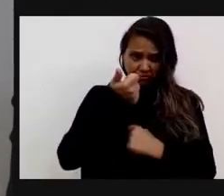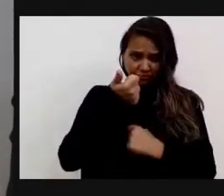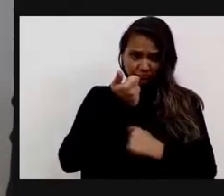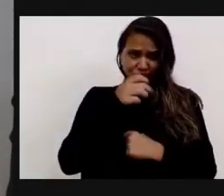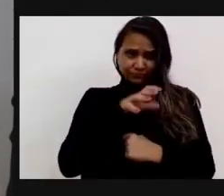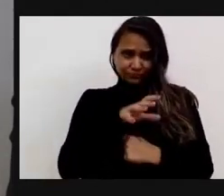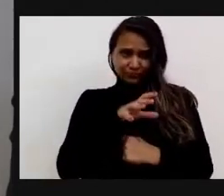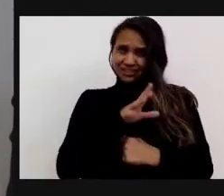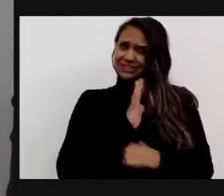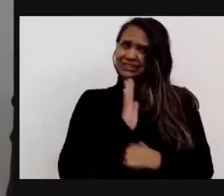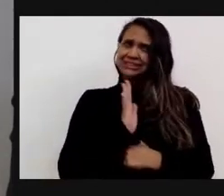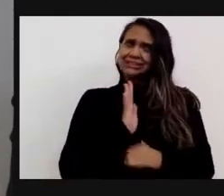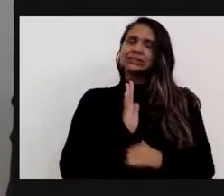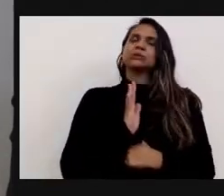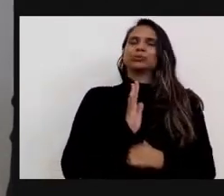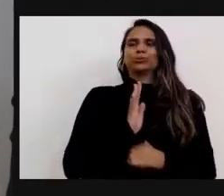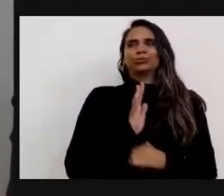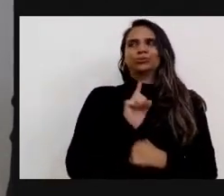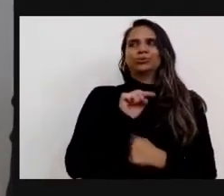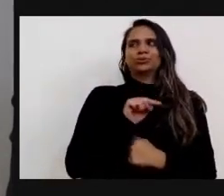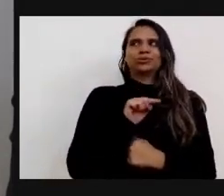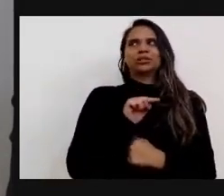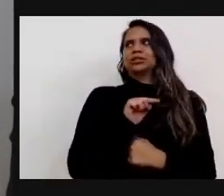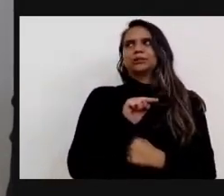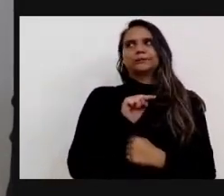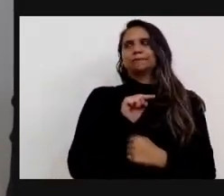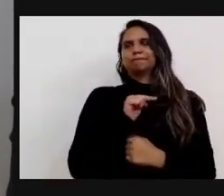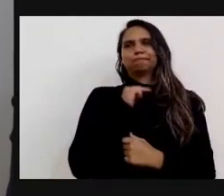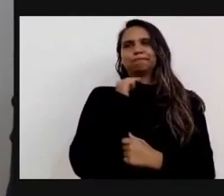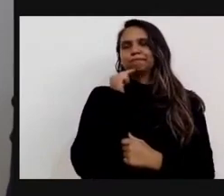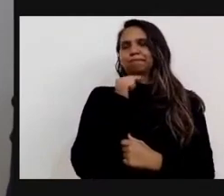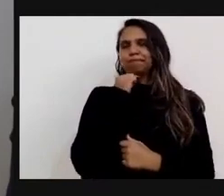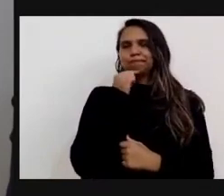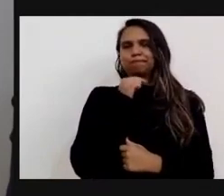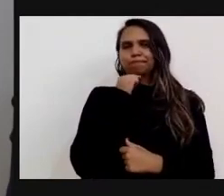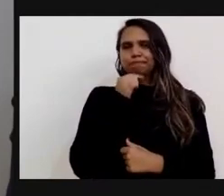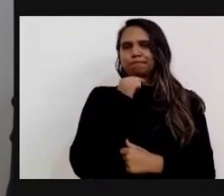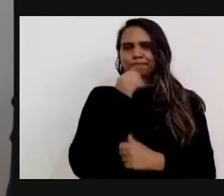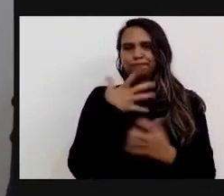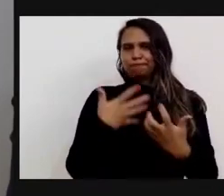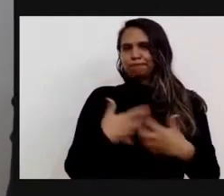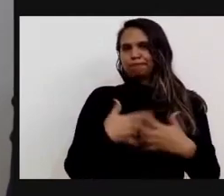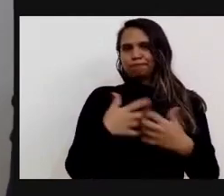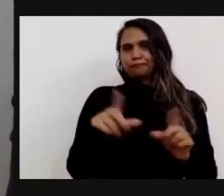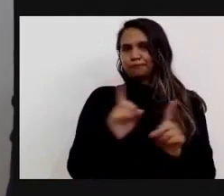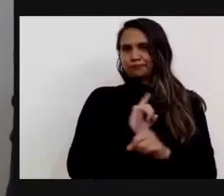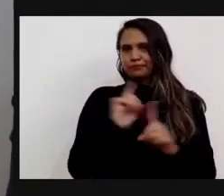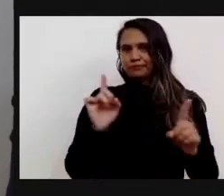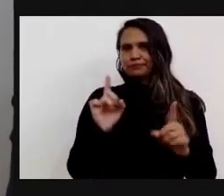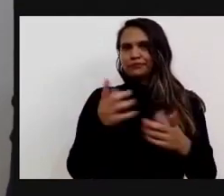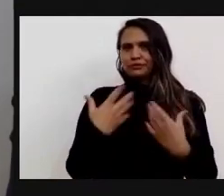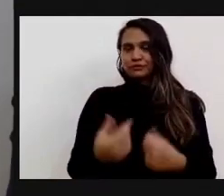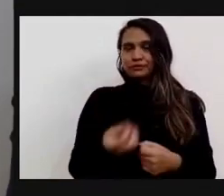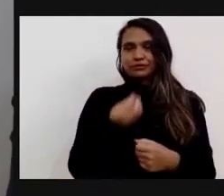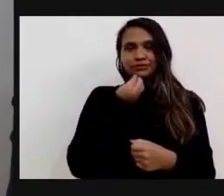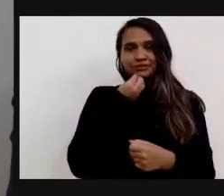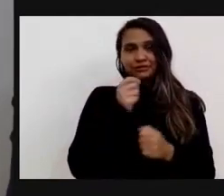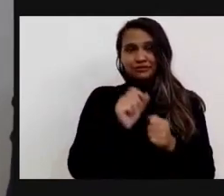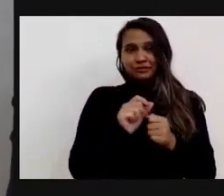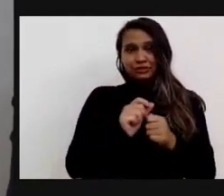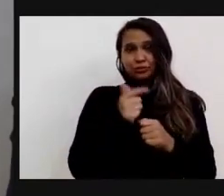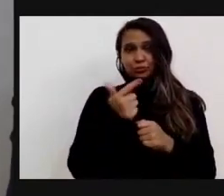não melhorou teve efeito nenhum então essa intervenção parecer linda não funcionou não vamos replicar para casa toda Não bora fazer outra coisa